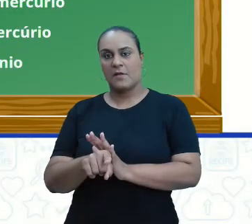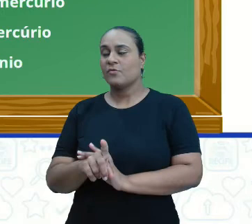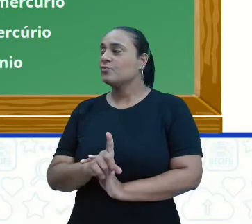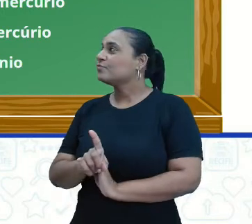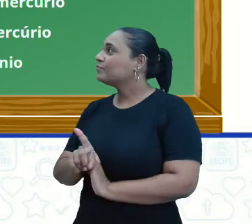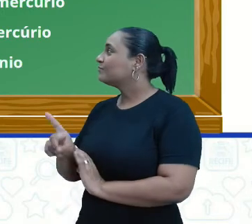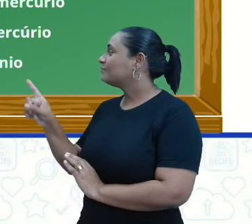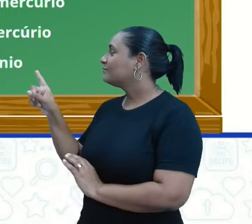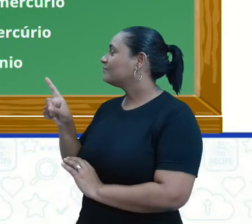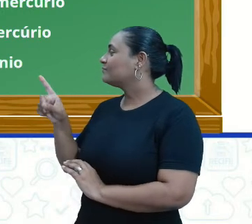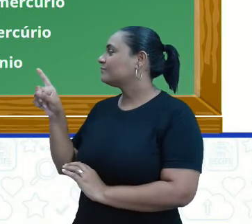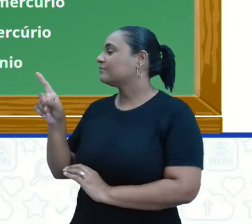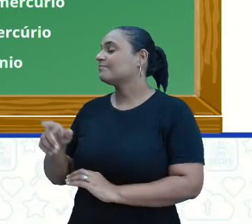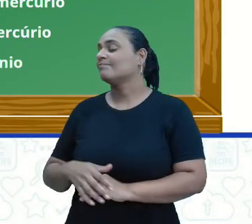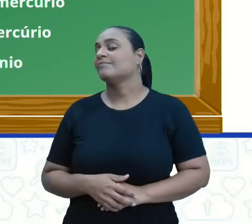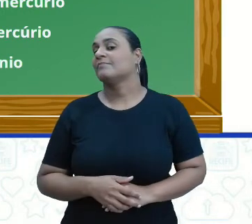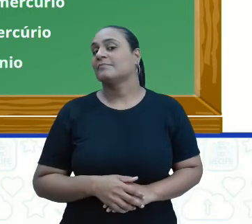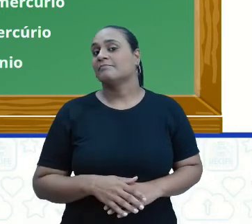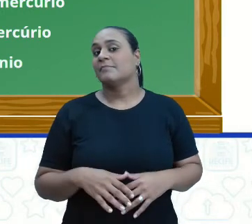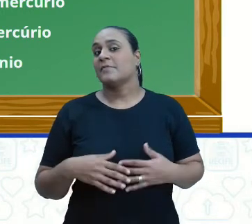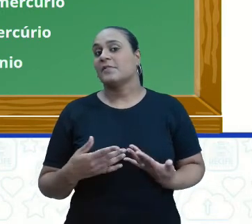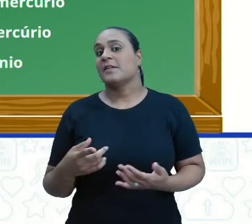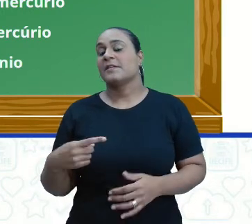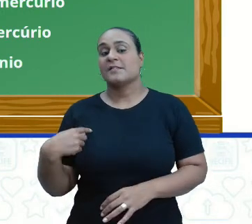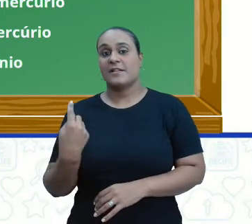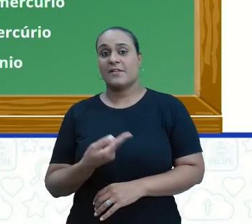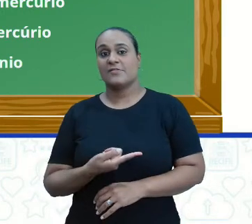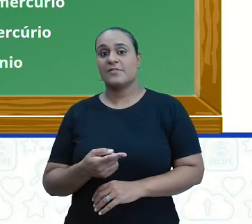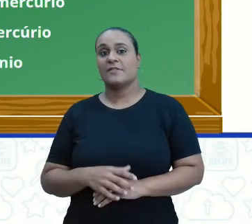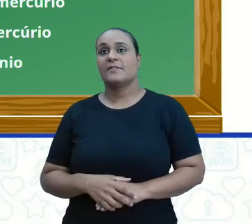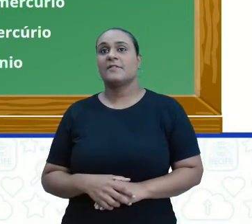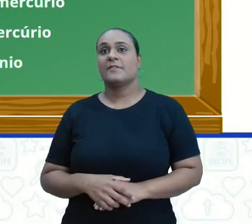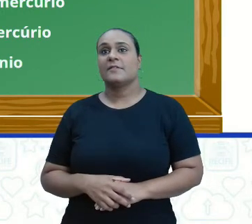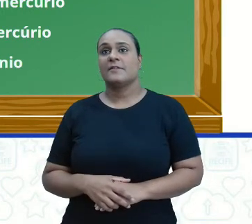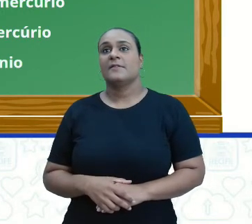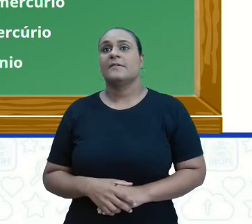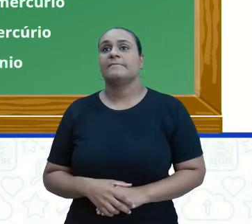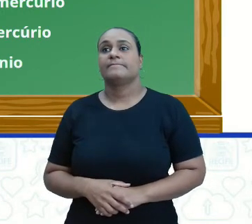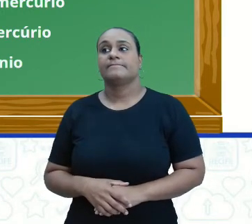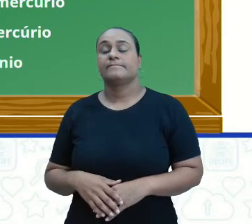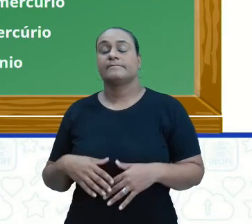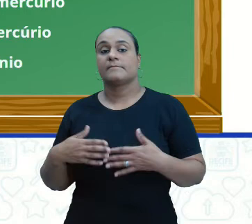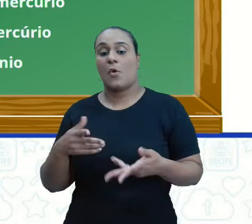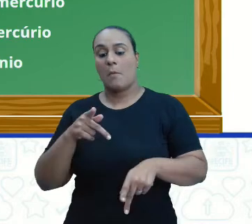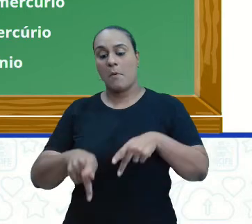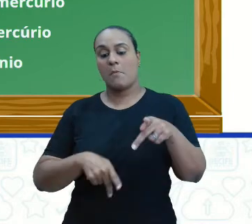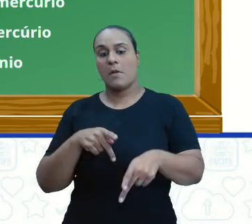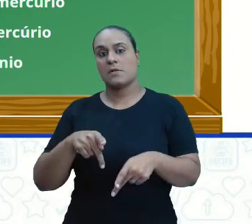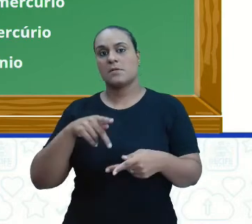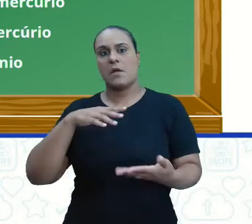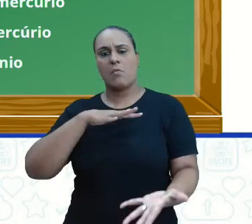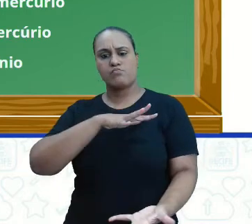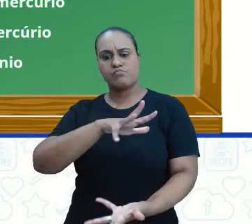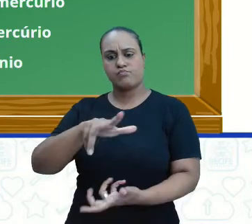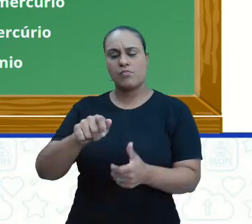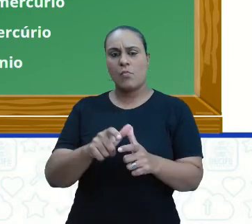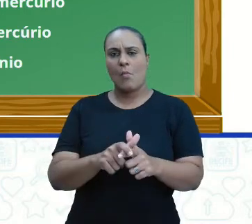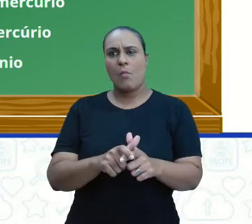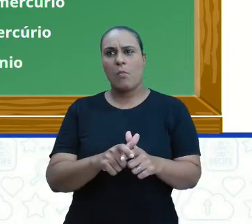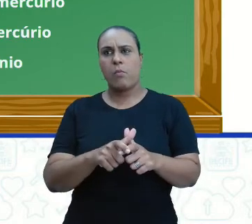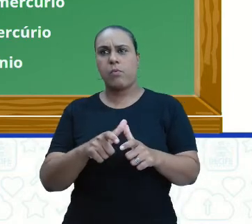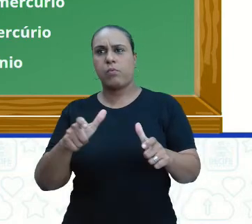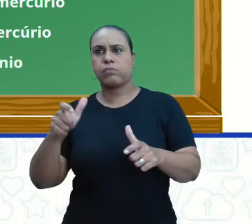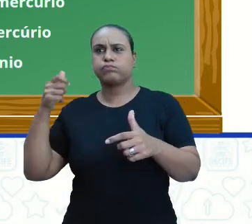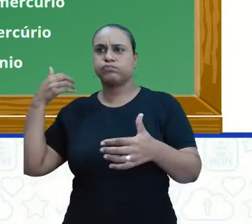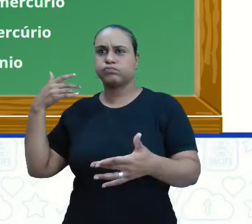aí da questão, para ver se a gente, né? Pois é, vamos lá. Então, ó, o aumento da população mundial que ocorreu ao